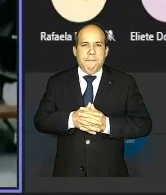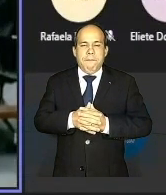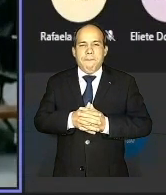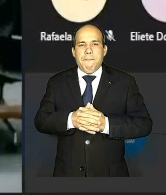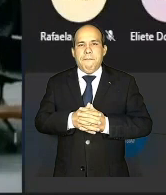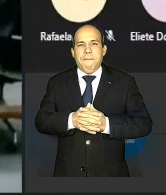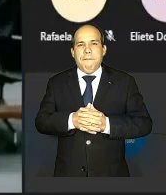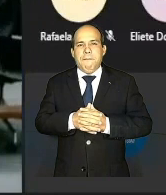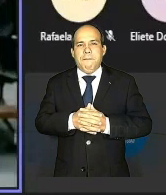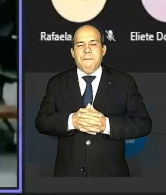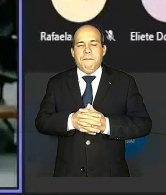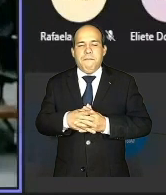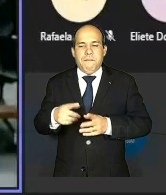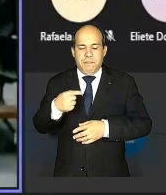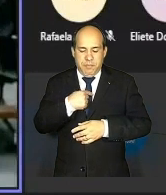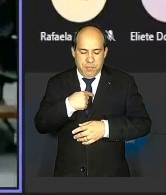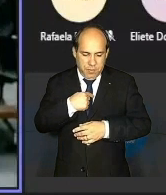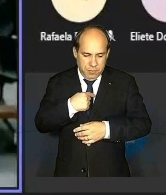Perfeito.